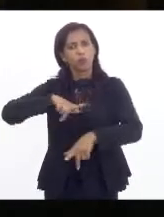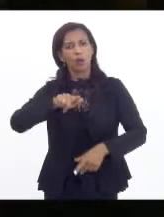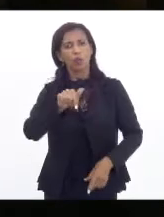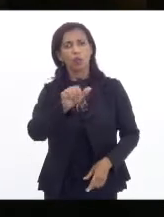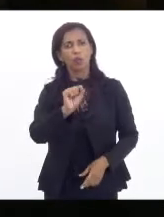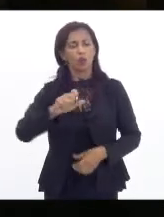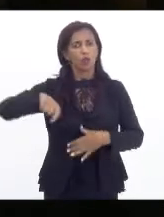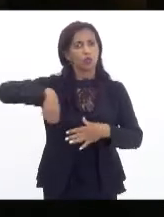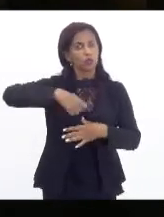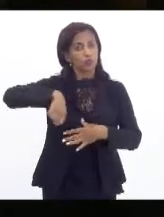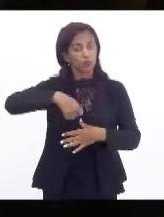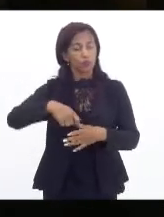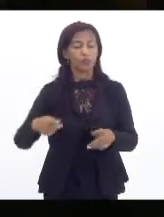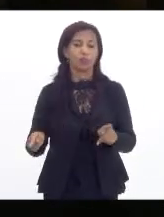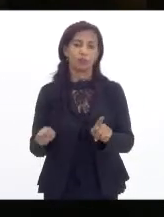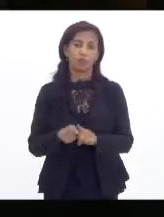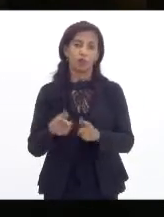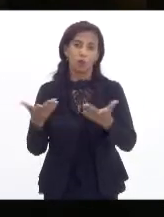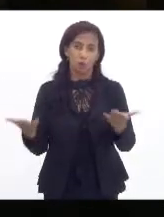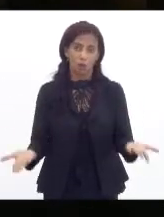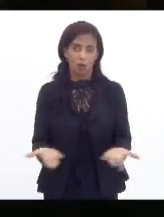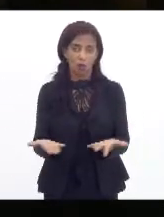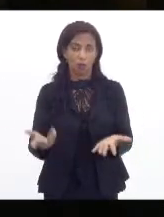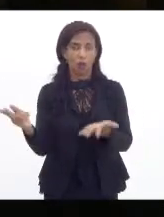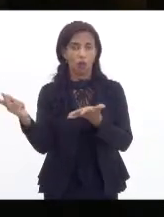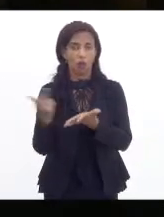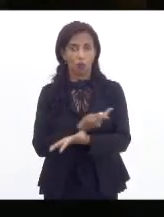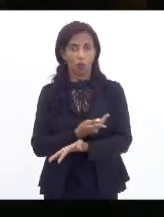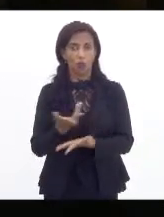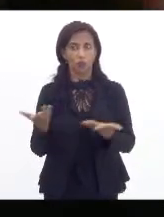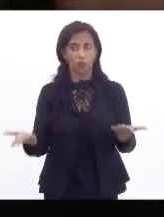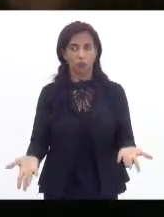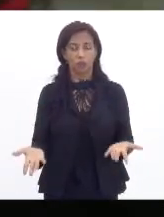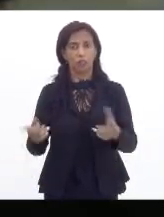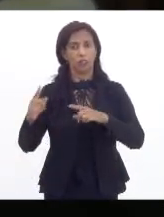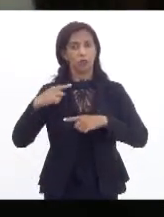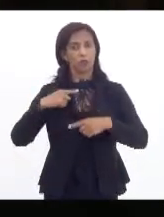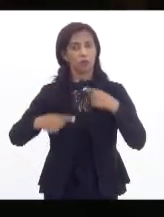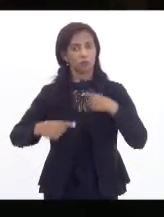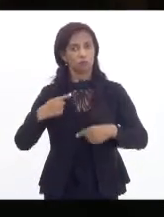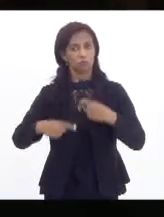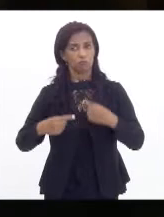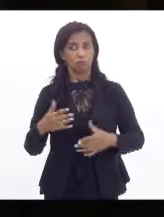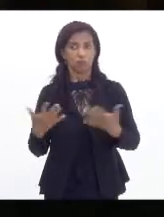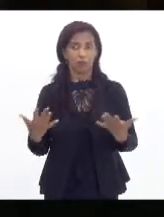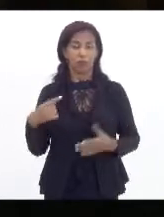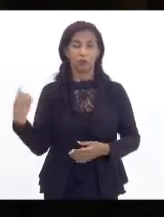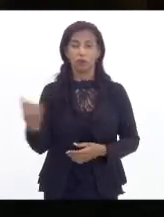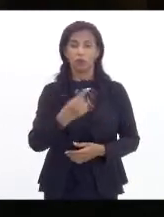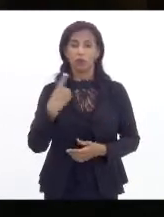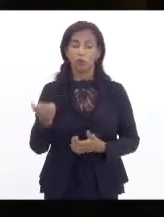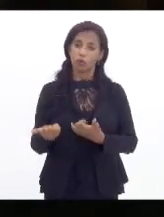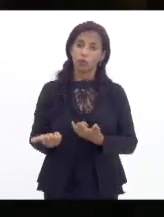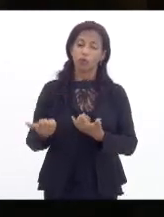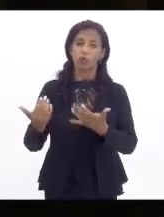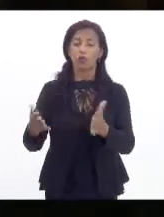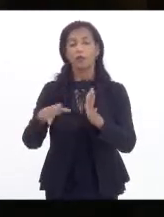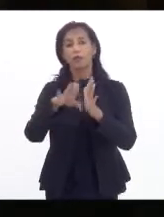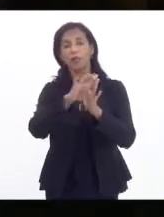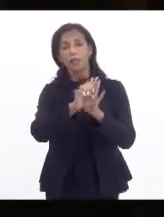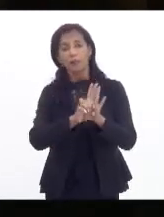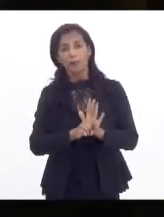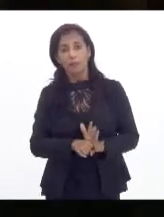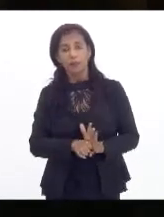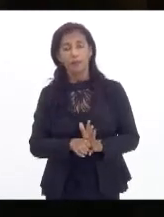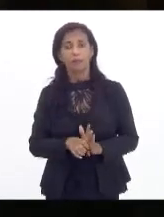de cozinha, como é exatamente o que está acontecendo aqui e a matéria em discussão. Então, nós oferecemos emendas